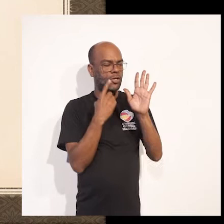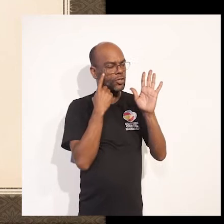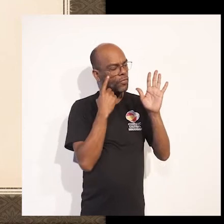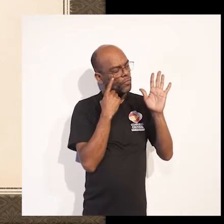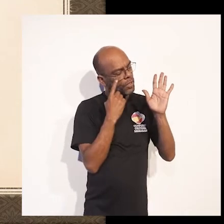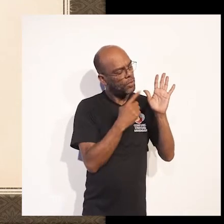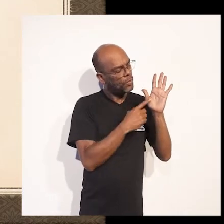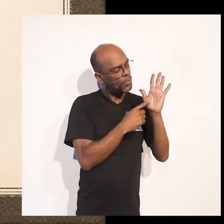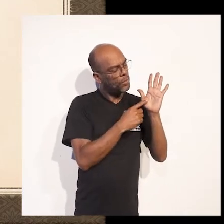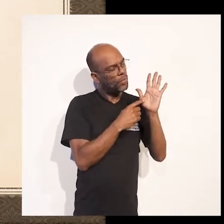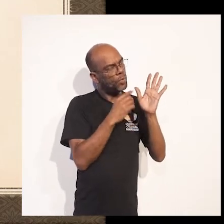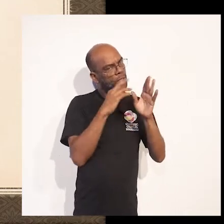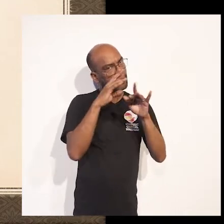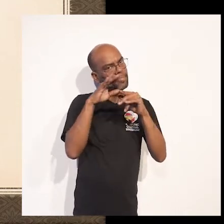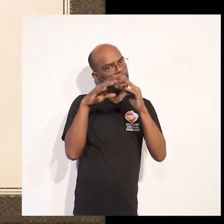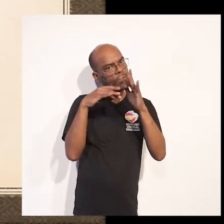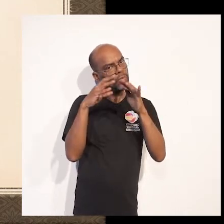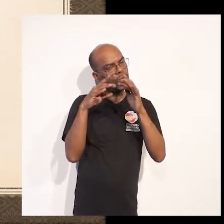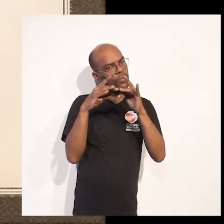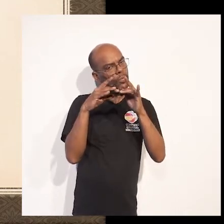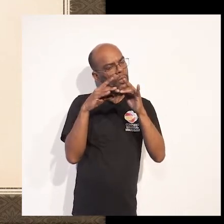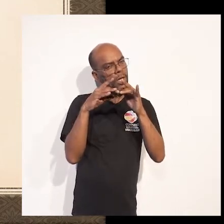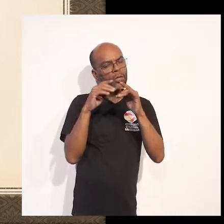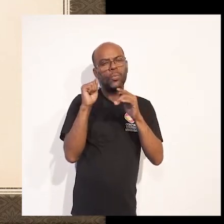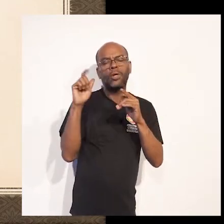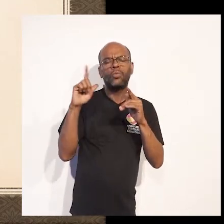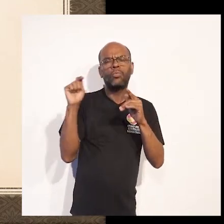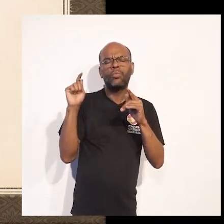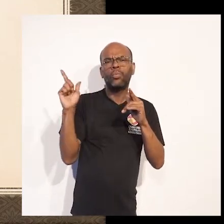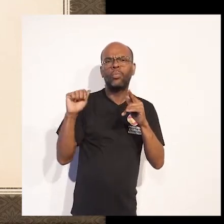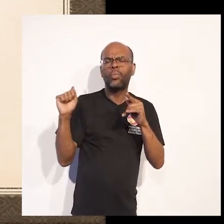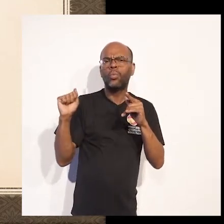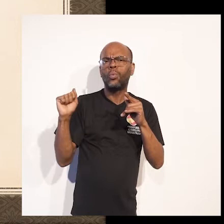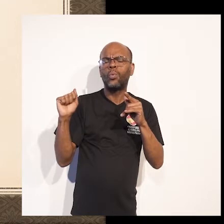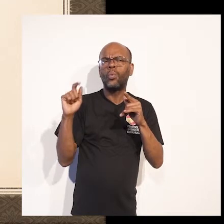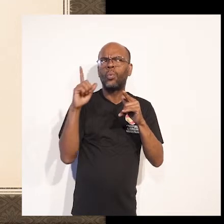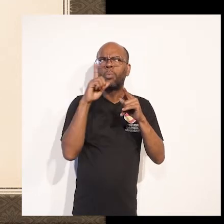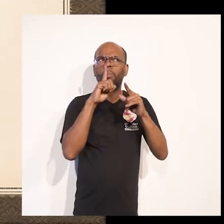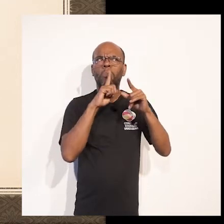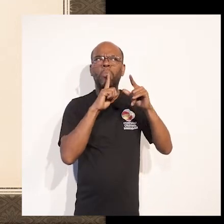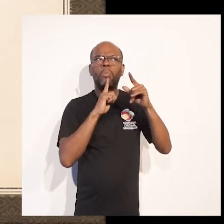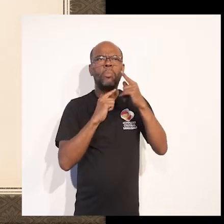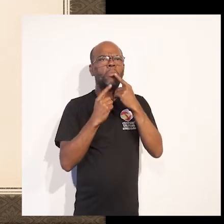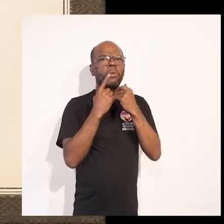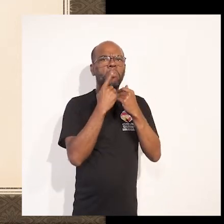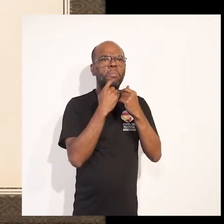que a mistura do magenta com ciano vai dar uma coisa meio